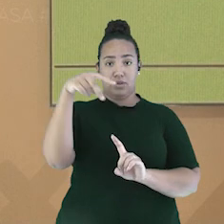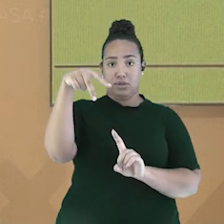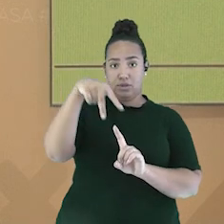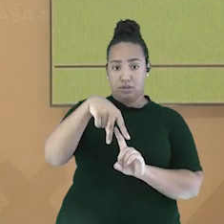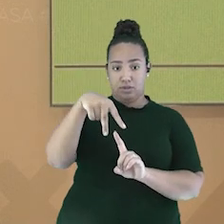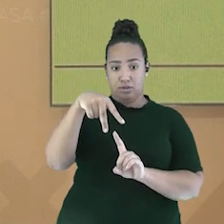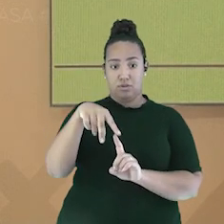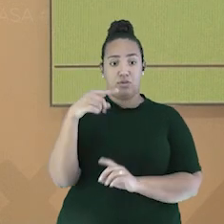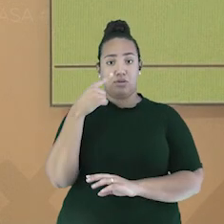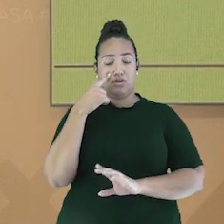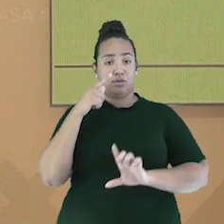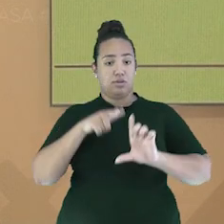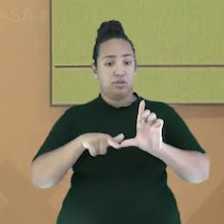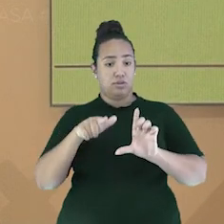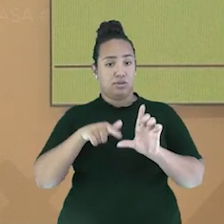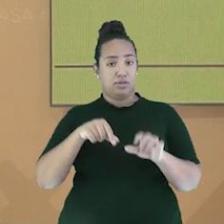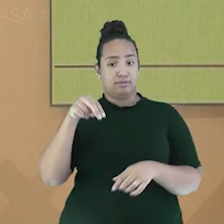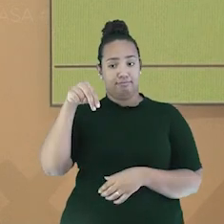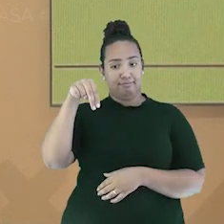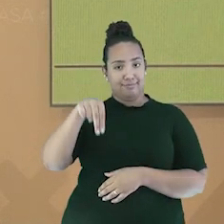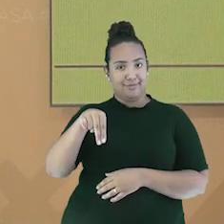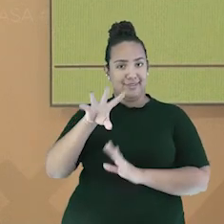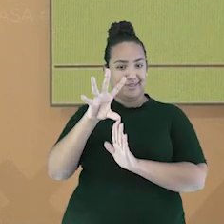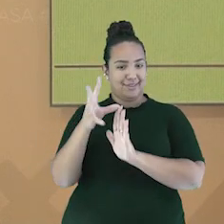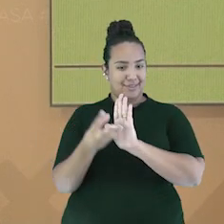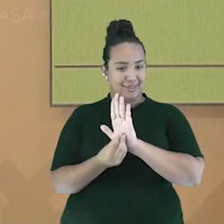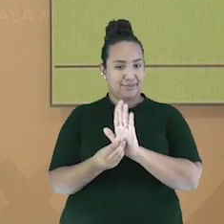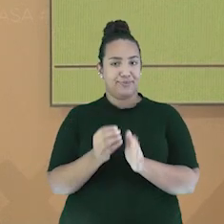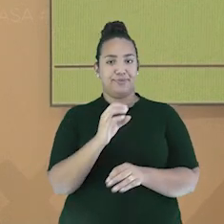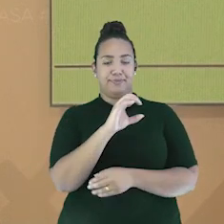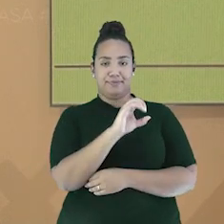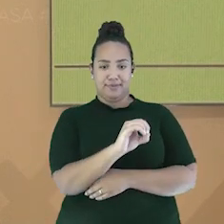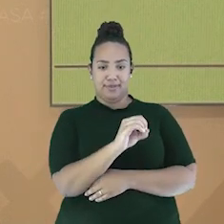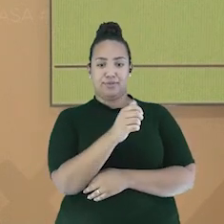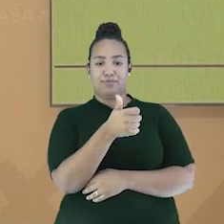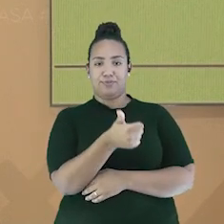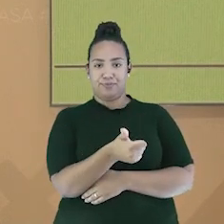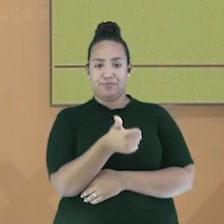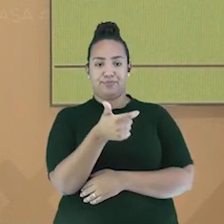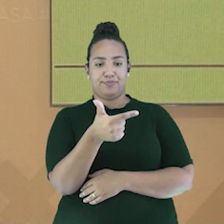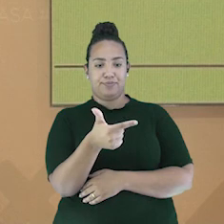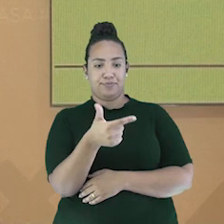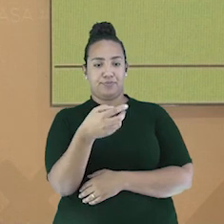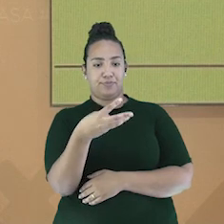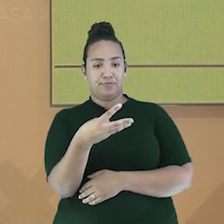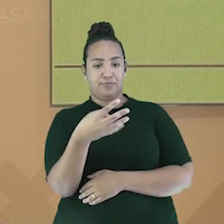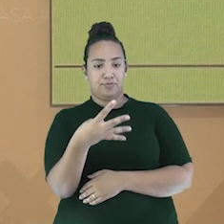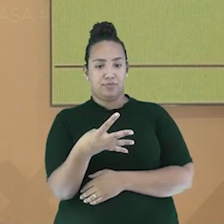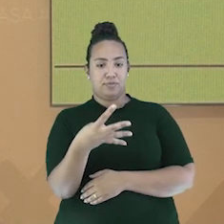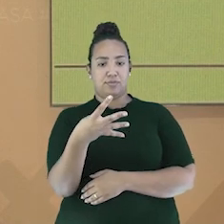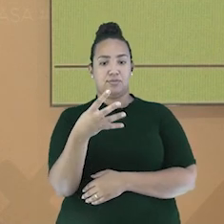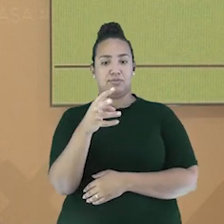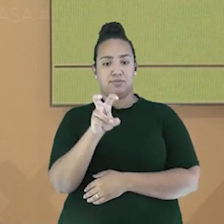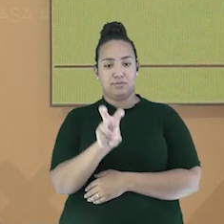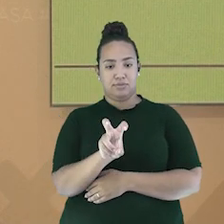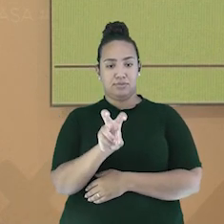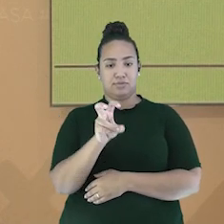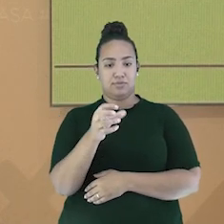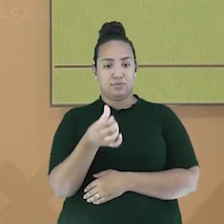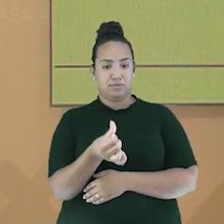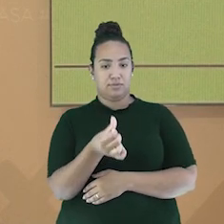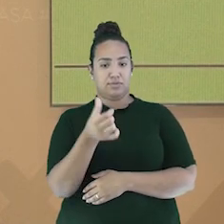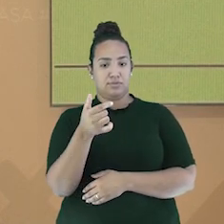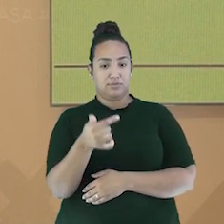pela letra N como nós falamos é 0 1 2 3 4 5